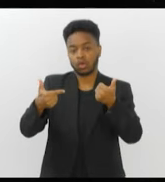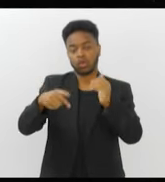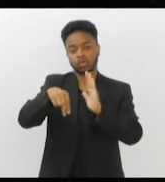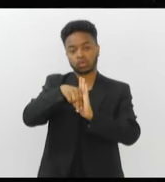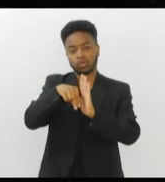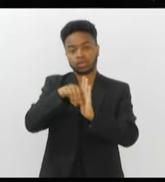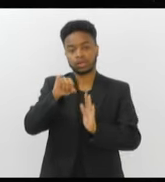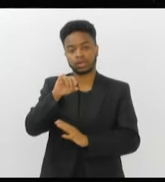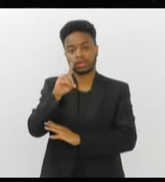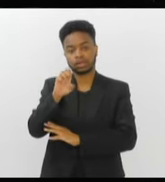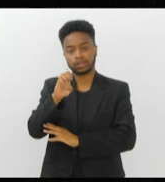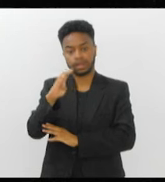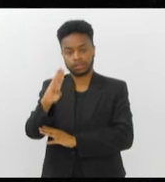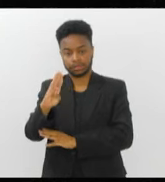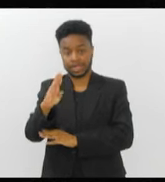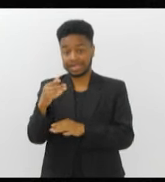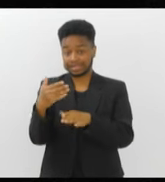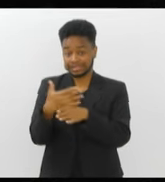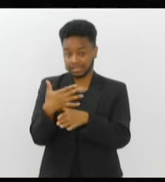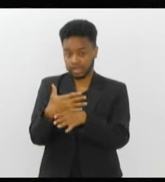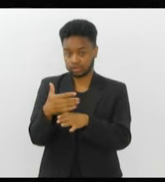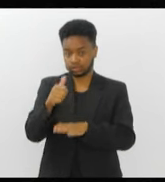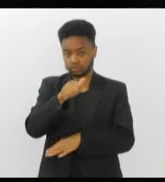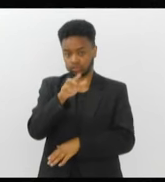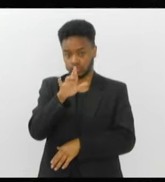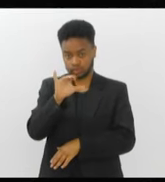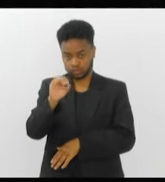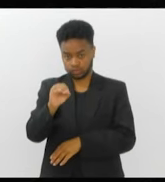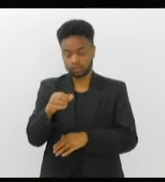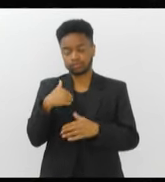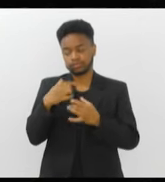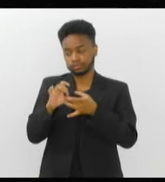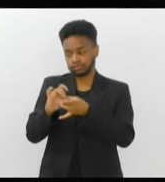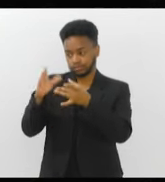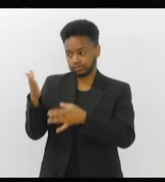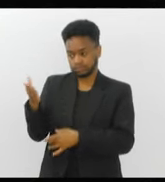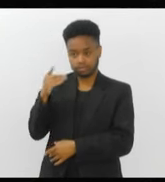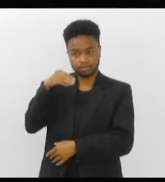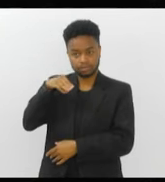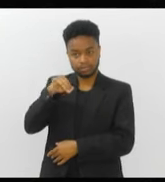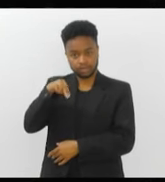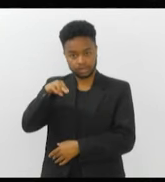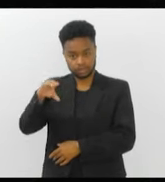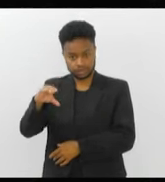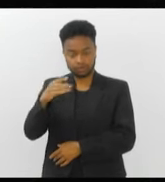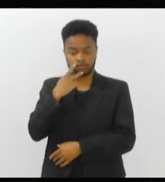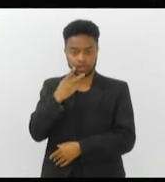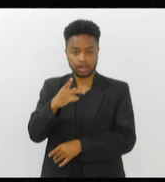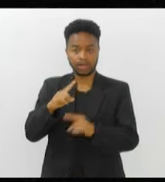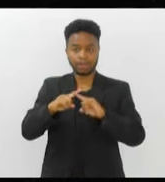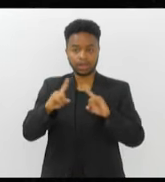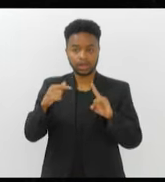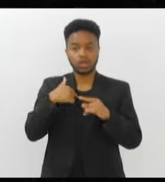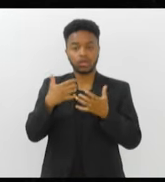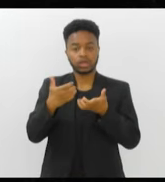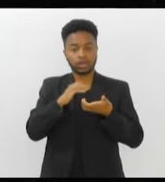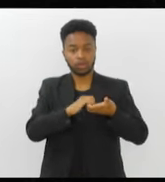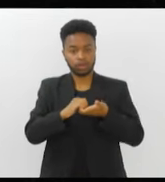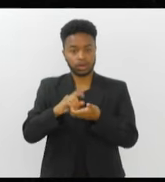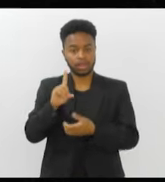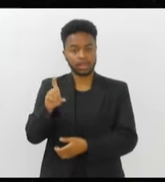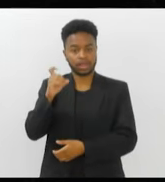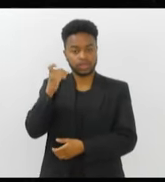IDEB. E aí, deputado Carlos Mítico, vou lhe dar uma parte. Eu queria cumprimentar o nosso ex-companheiro